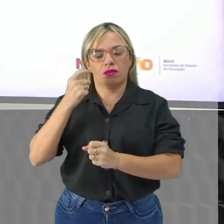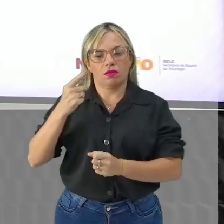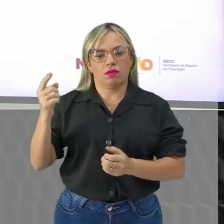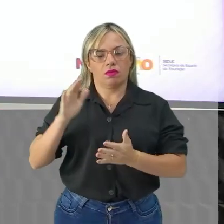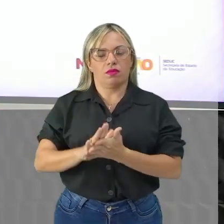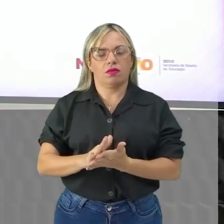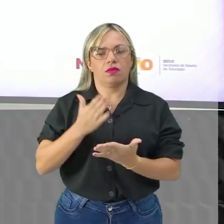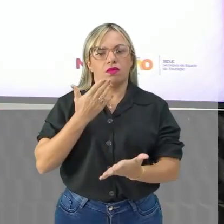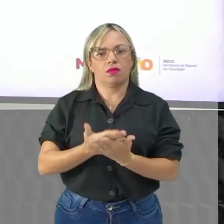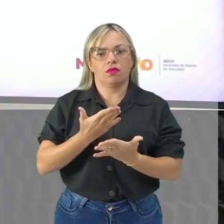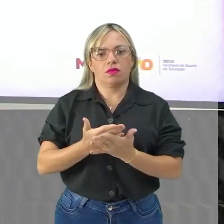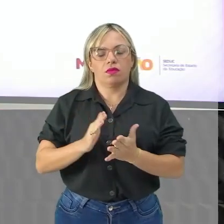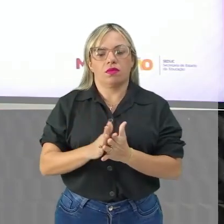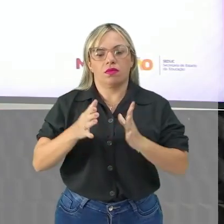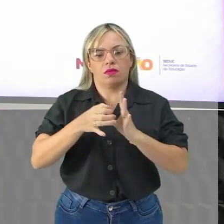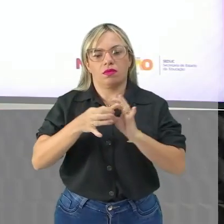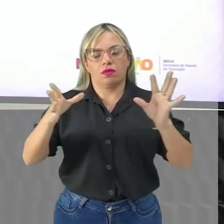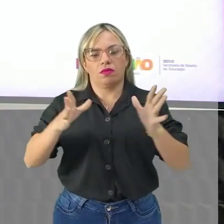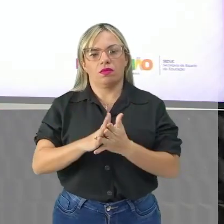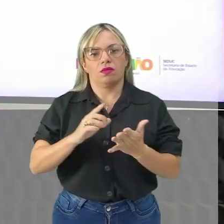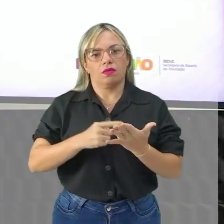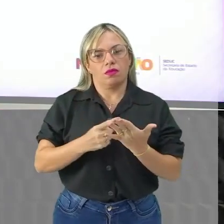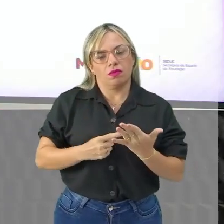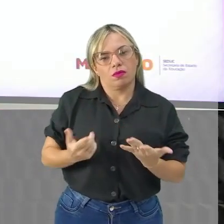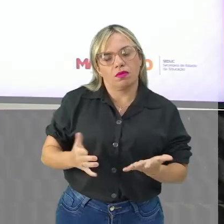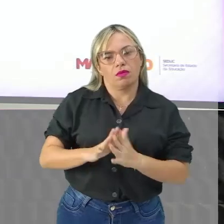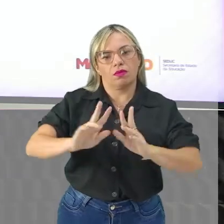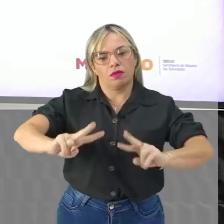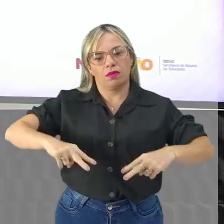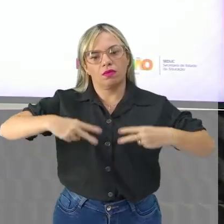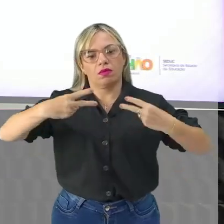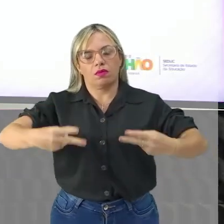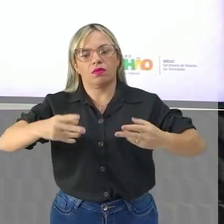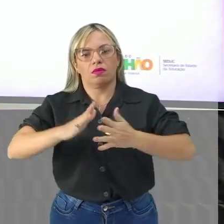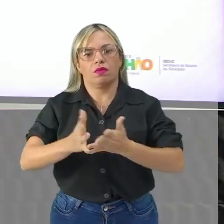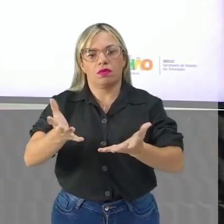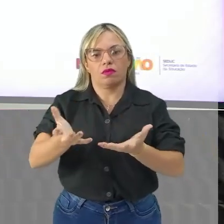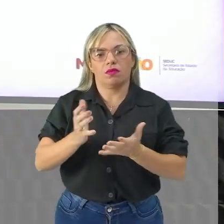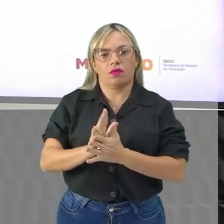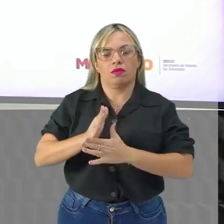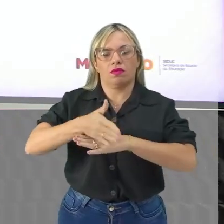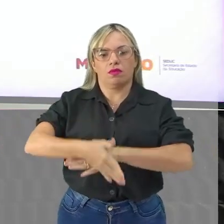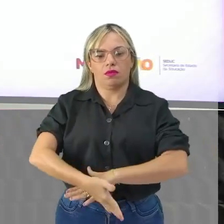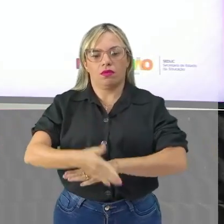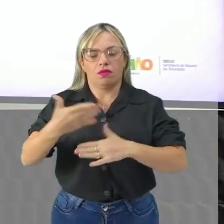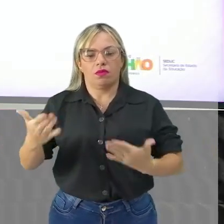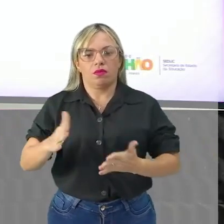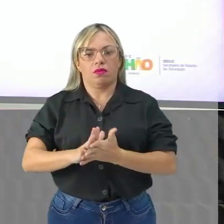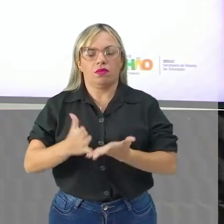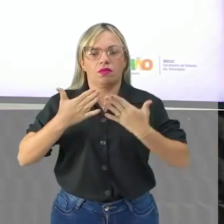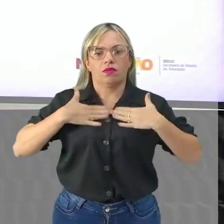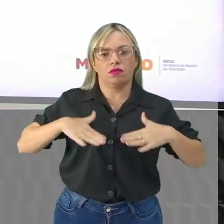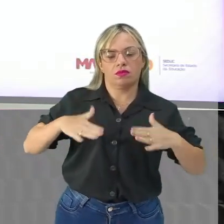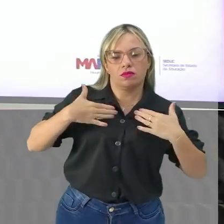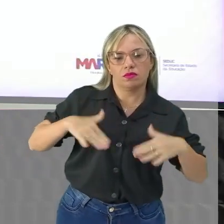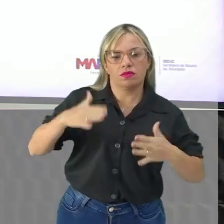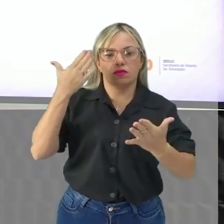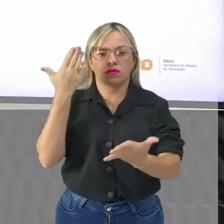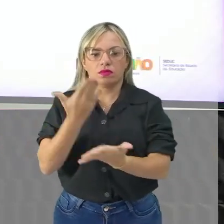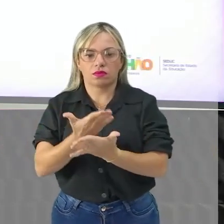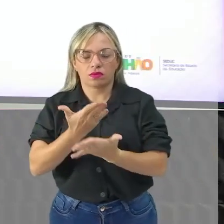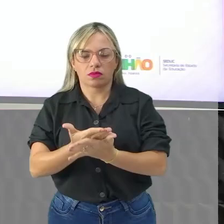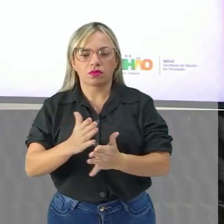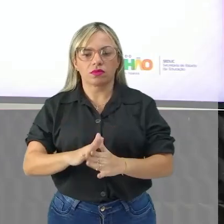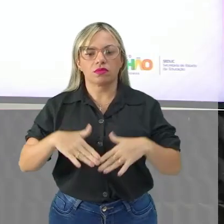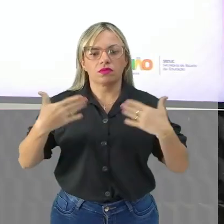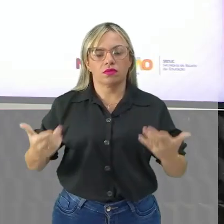está disponível no link, né, para quem quiser aí acessar depois e olhando com mais calma, estudando devagarzinho, tá